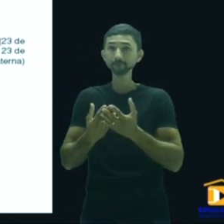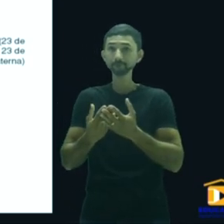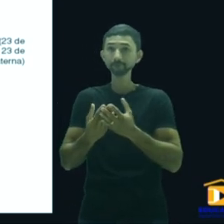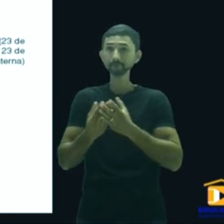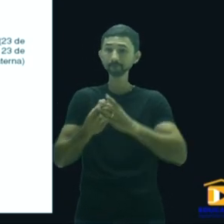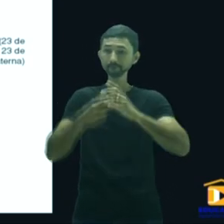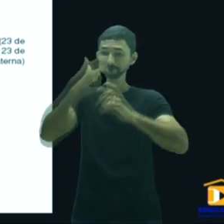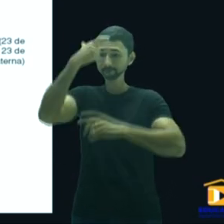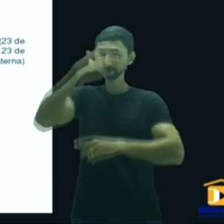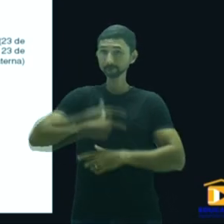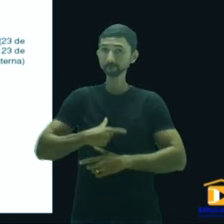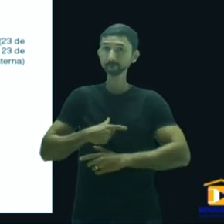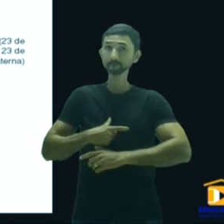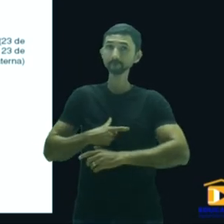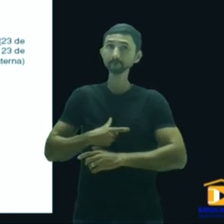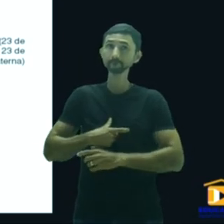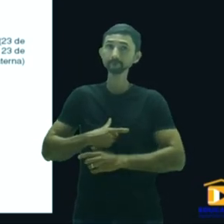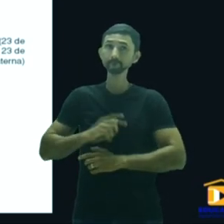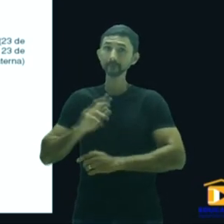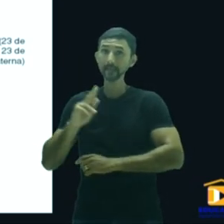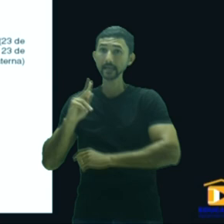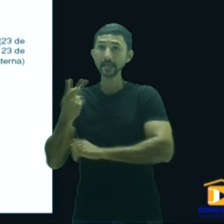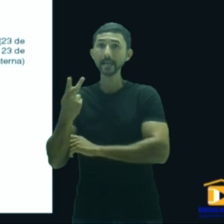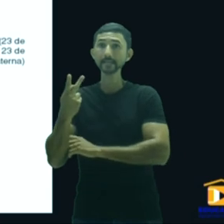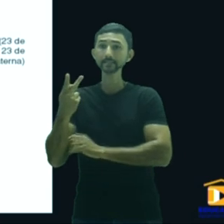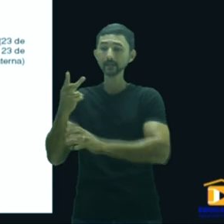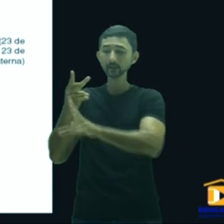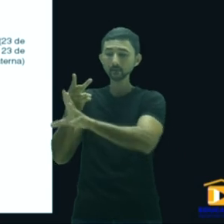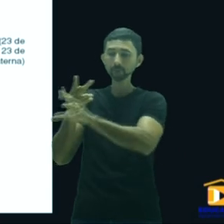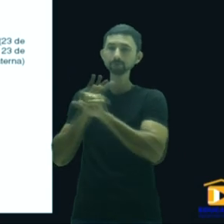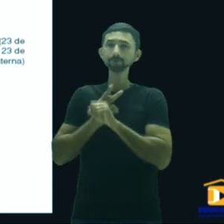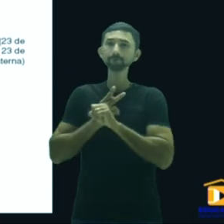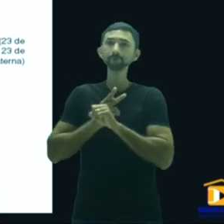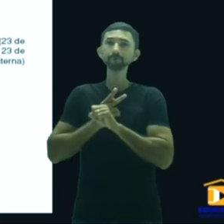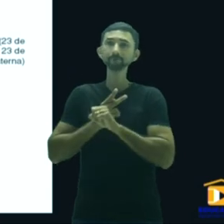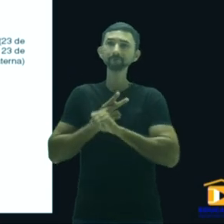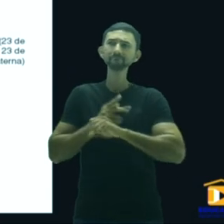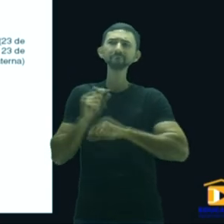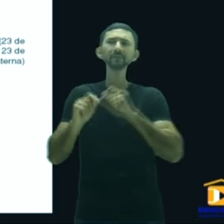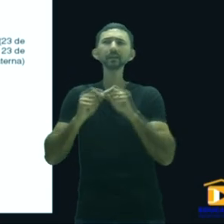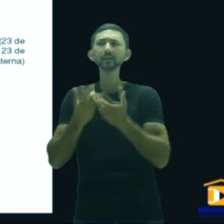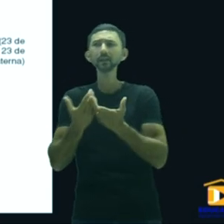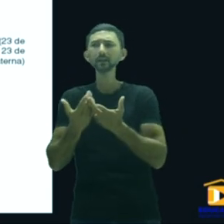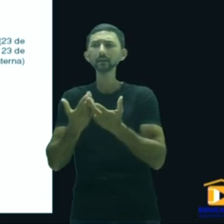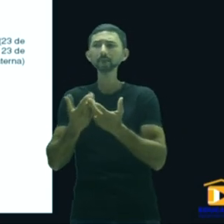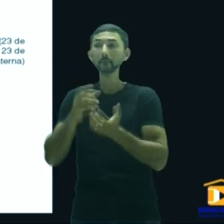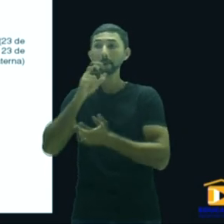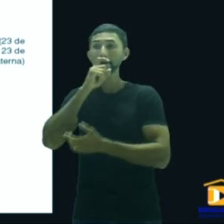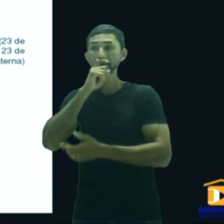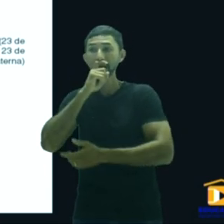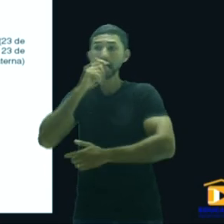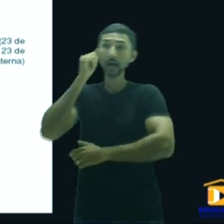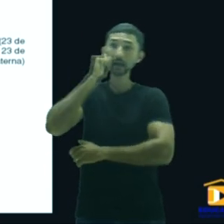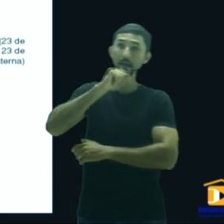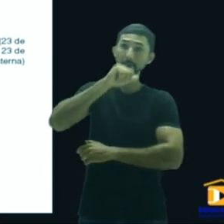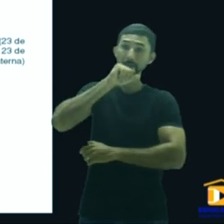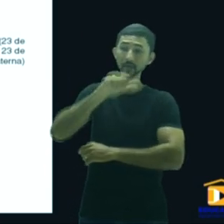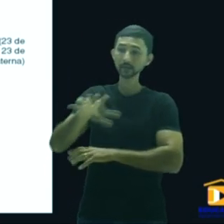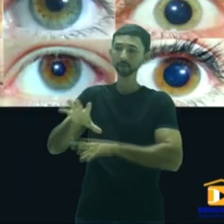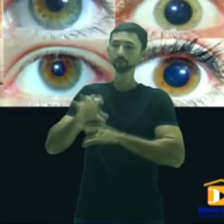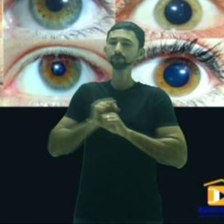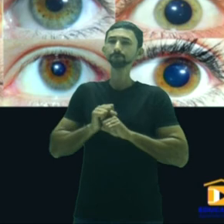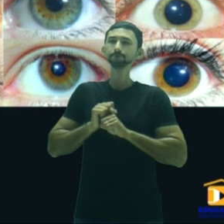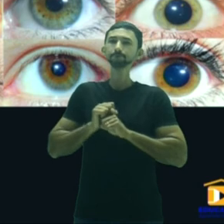quê? Hereditário. Ou seja, essa criancinha herdou de quem? Dos pais. Então, o que é um caráter